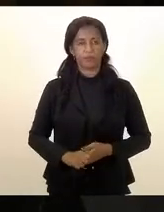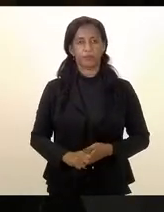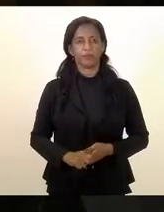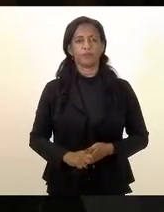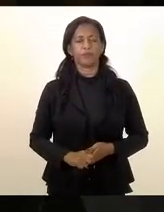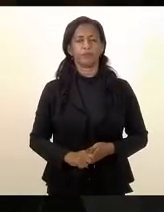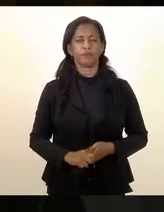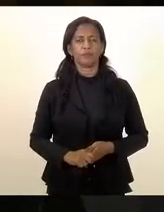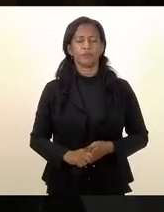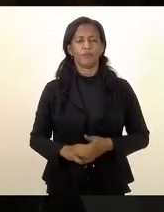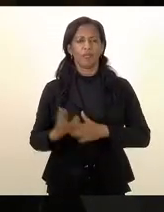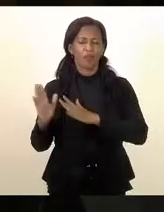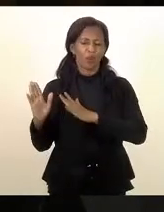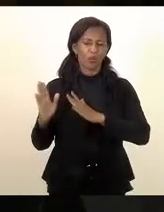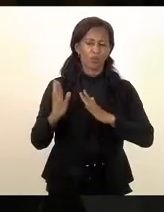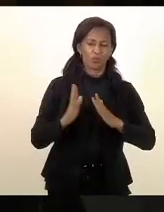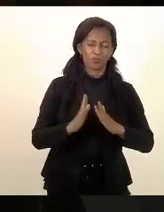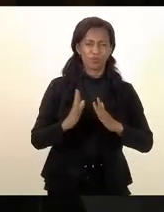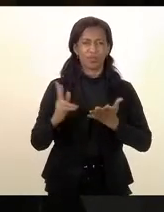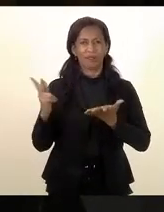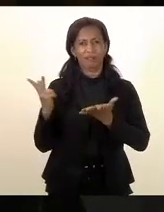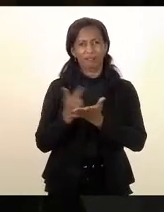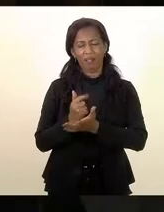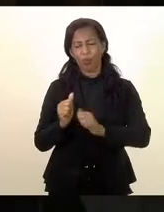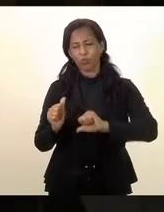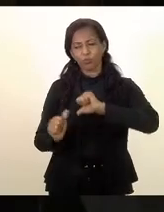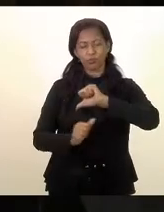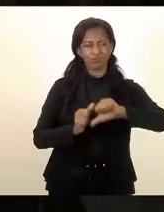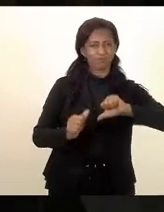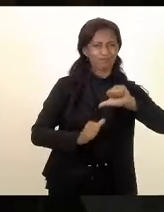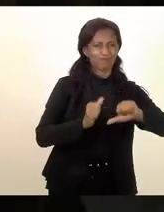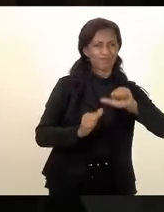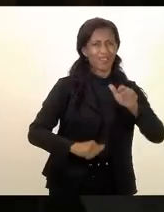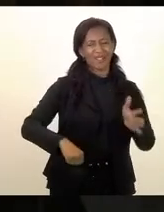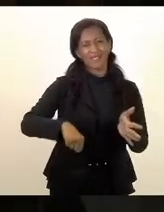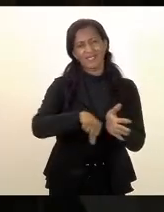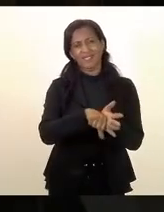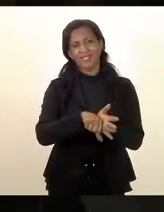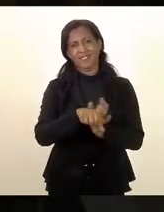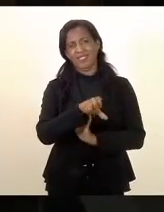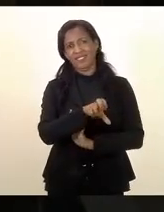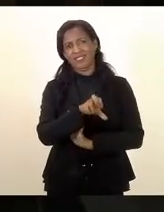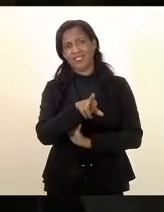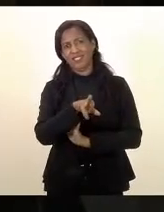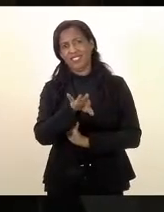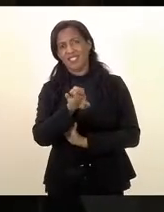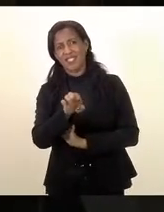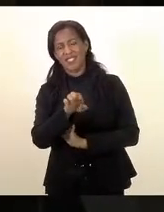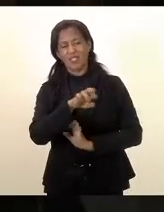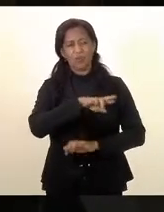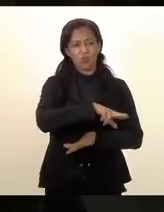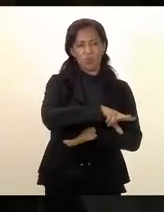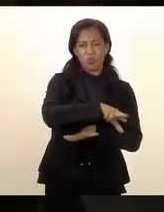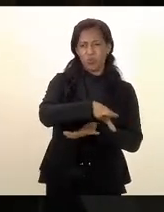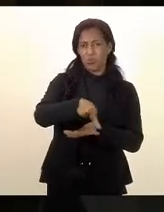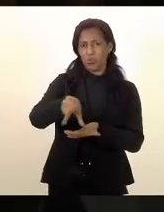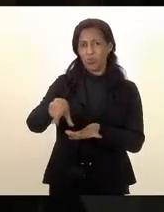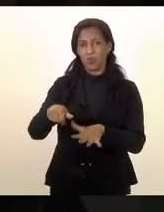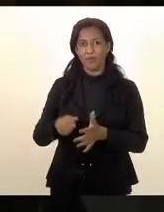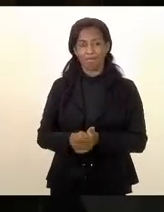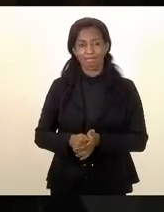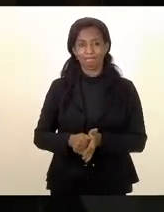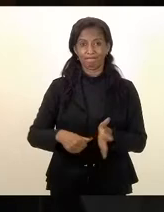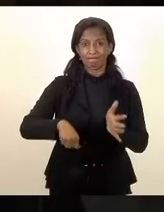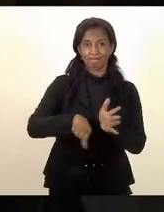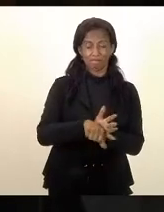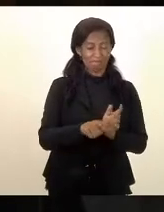vem enfrentando nos últimos anos uma crise de várias dimensões uma crise